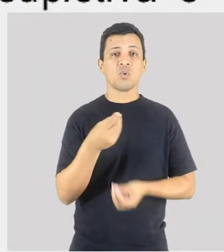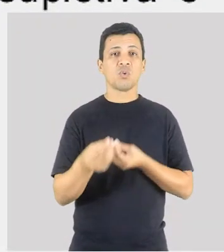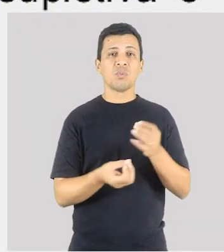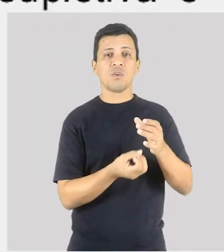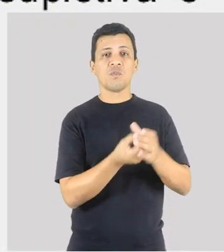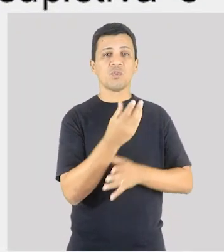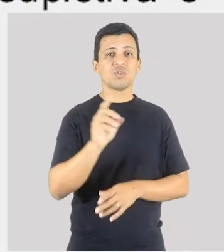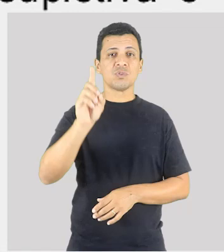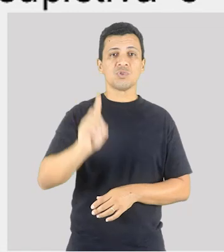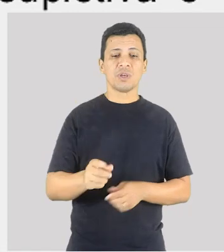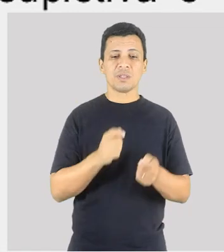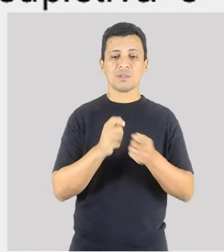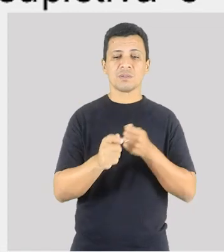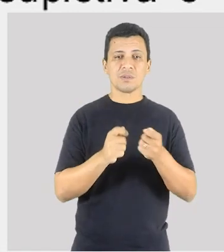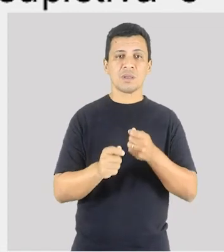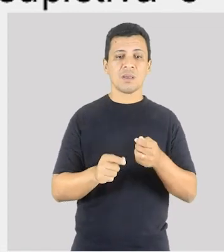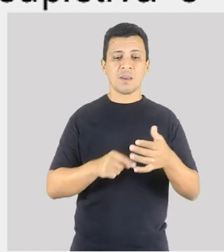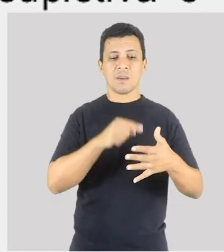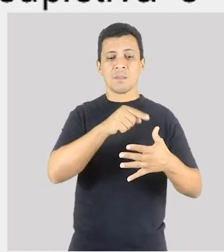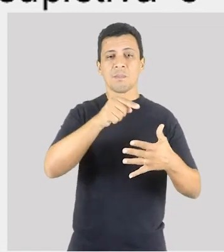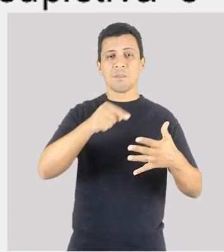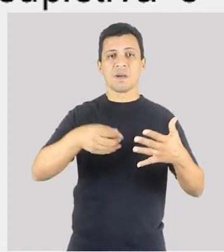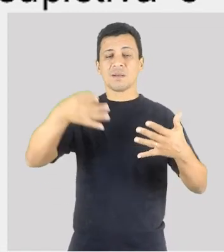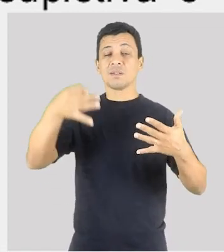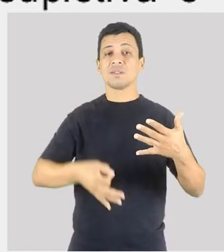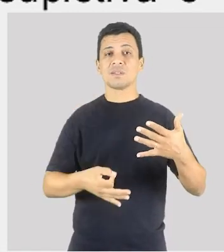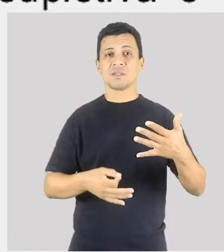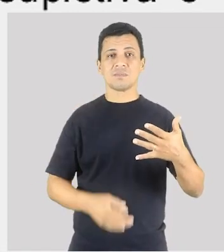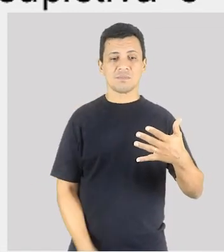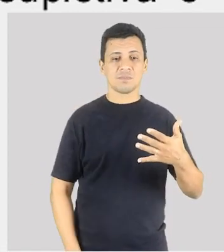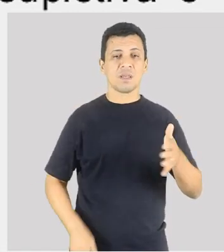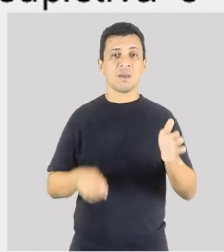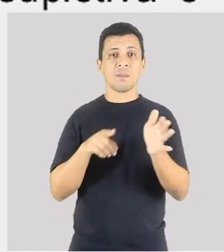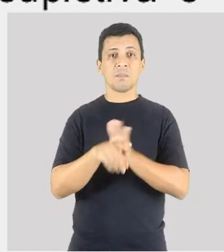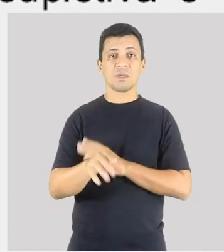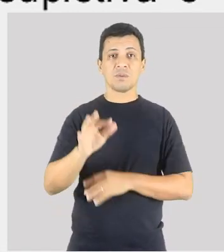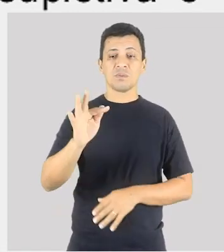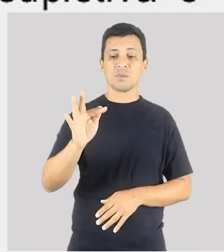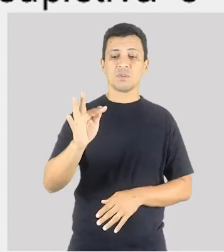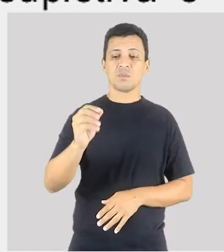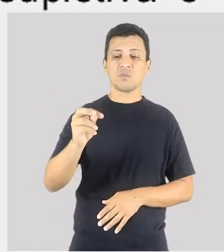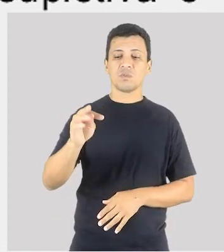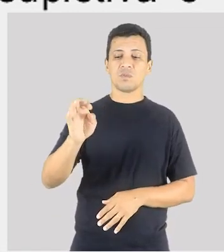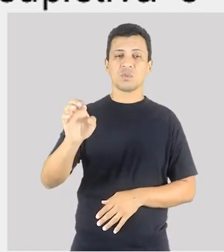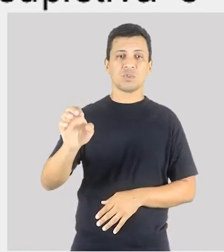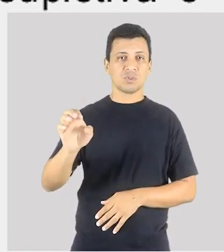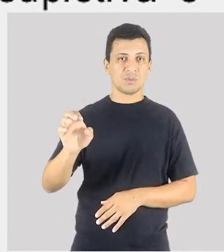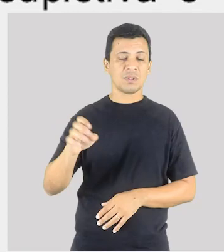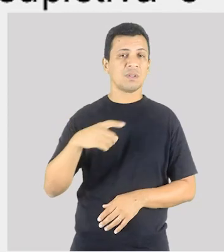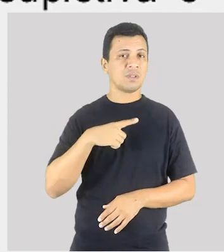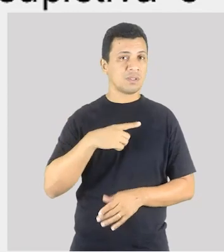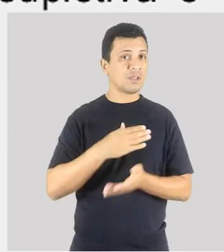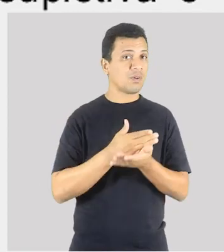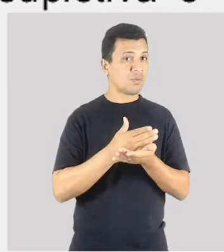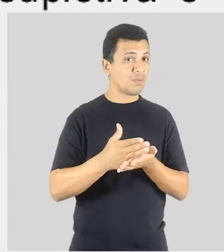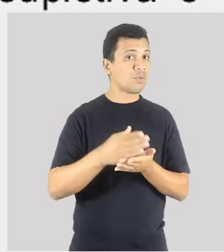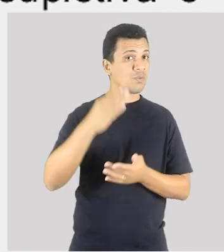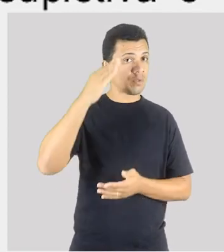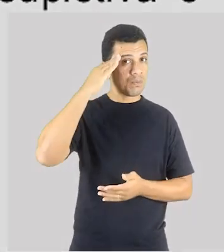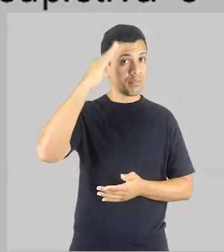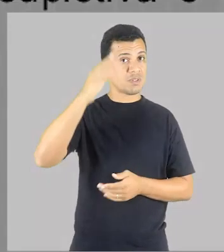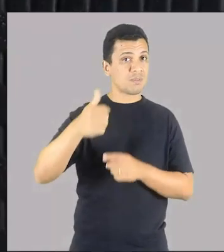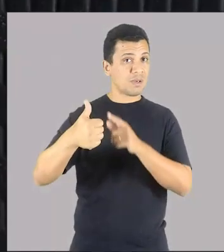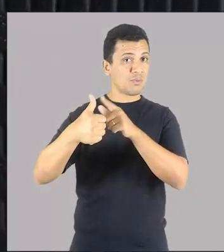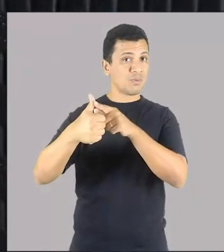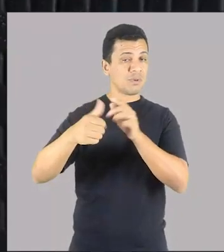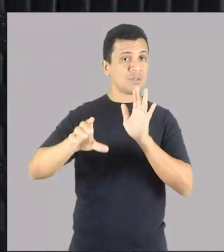direito administrativo, assinale a alternativa correta. É uma questão sobre fontes. De início já sabemos, temos uma fonte principal, é